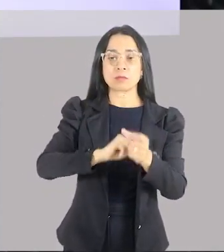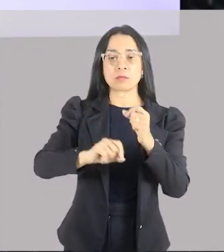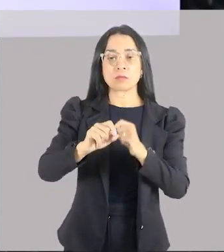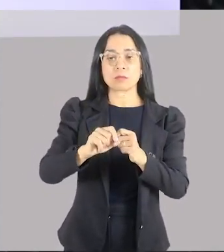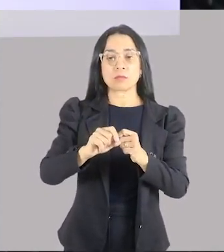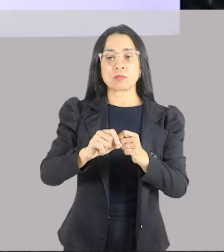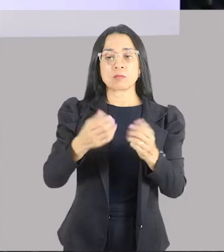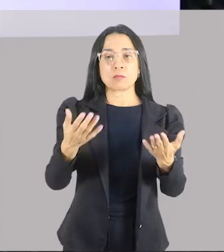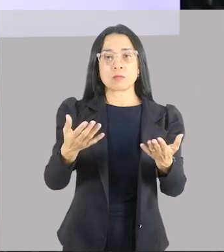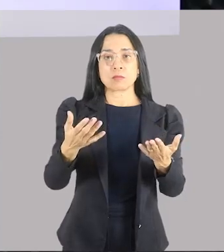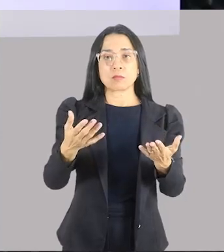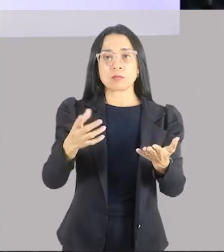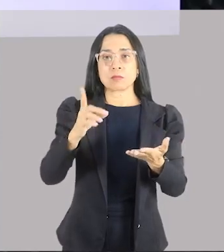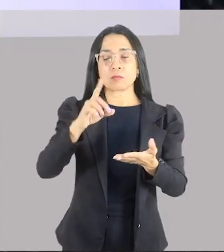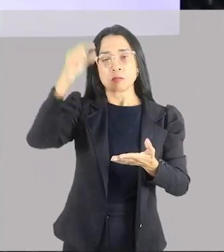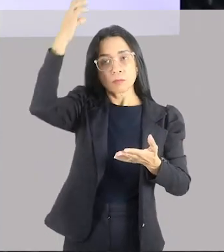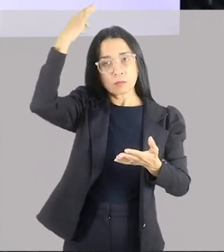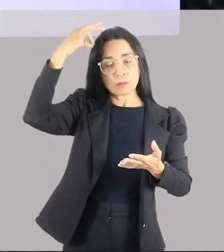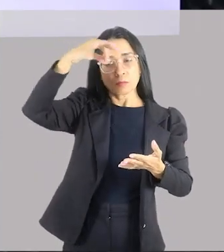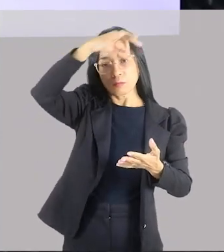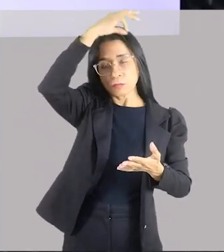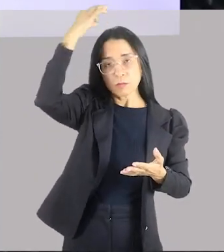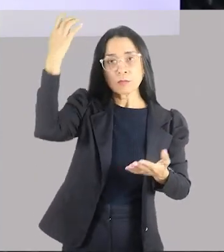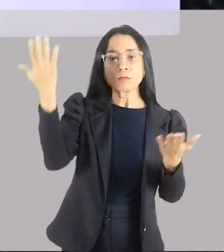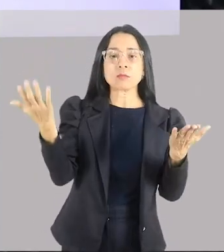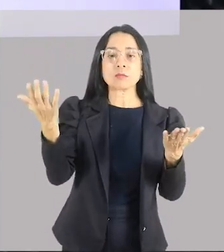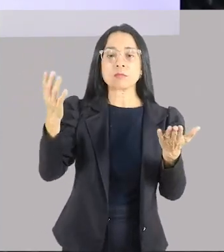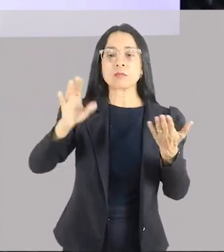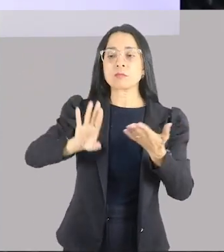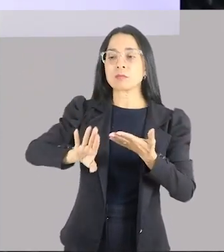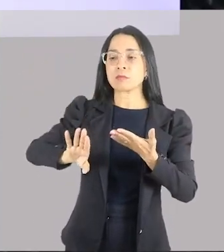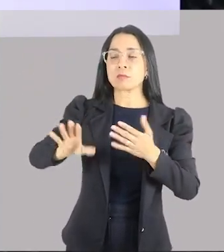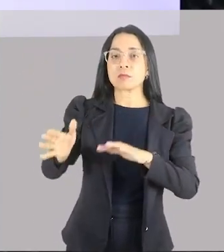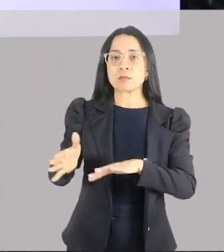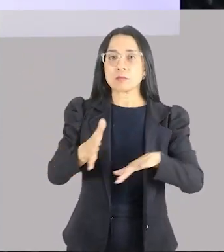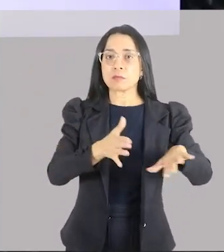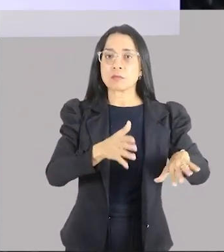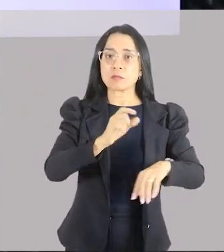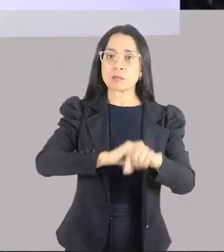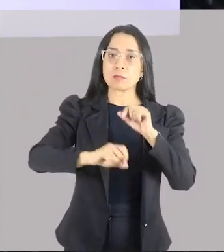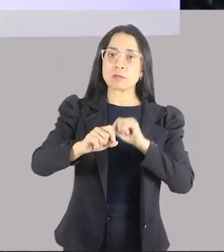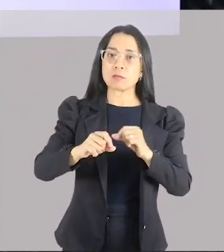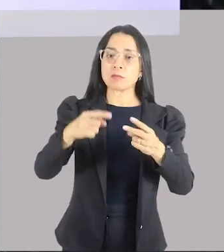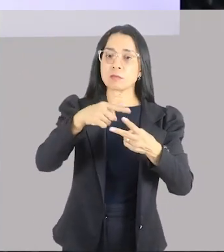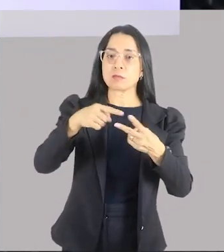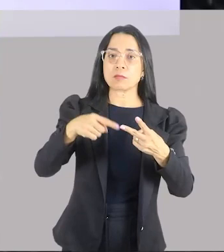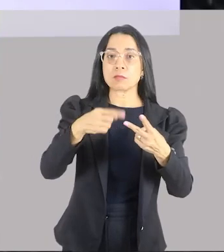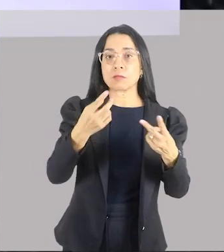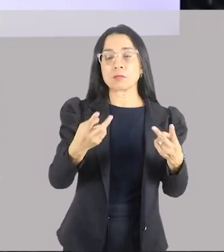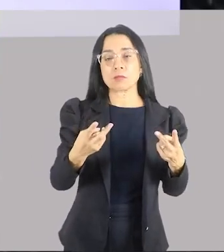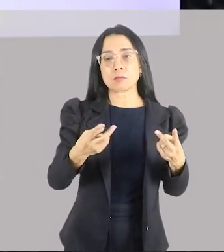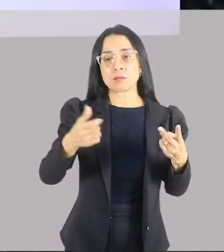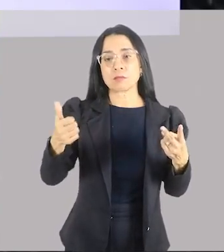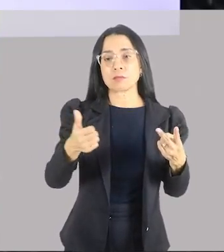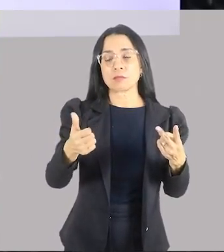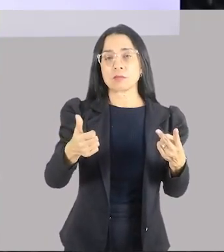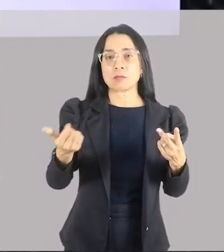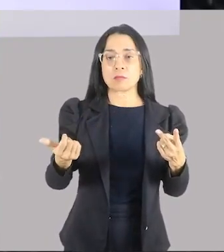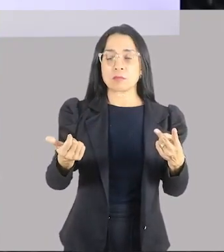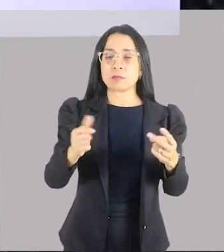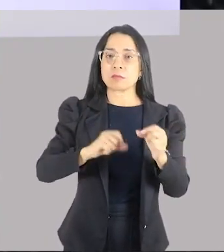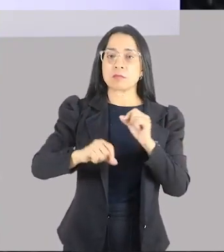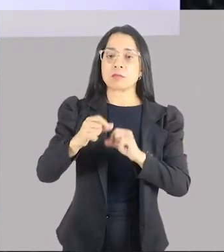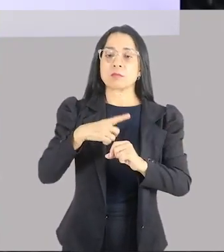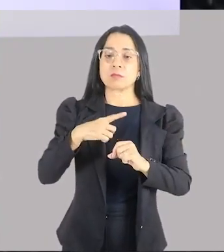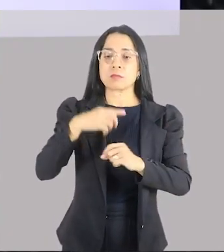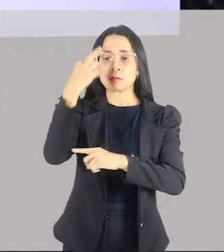essa parte divina, ela foi um pouco retirada e deixaram somente as duas primeiras. Então, eles só levam em